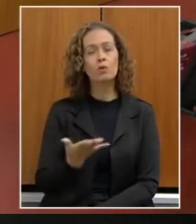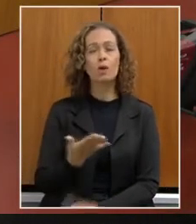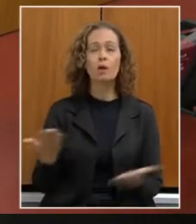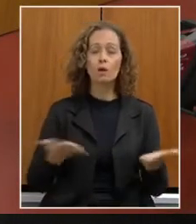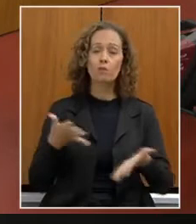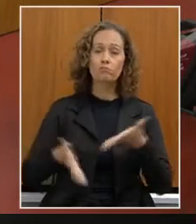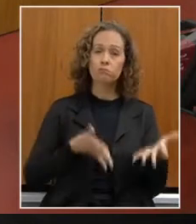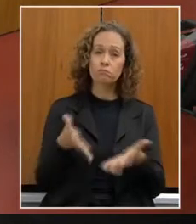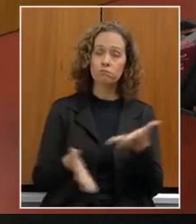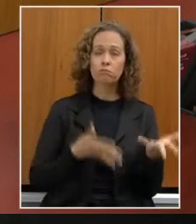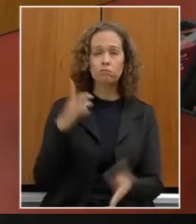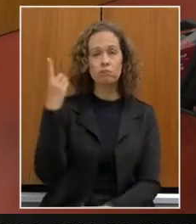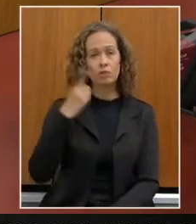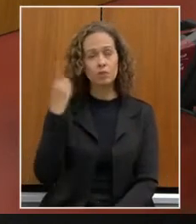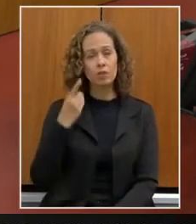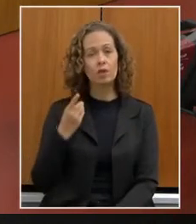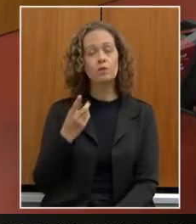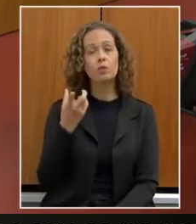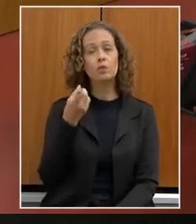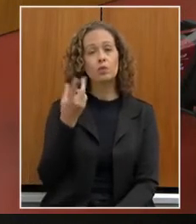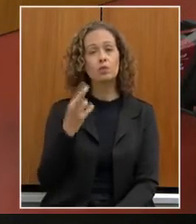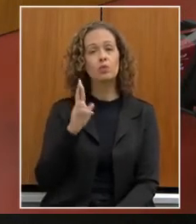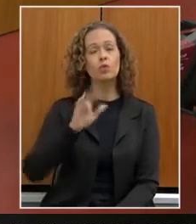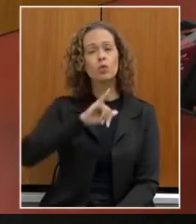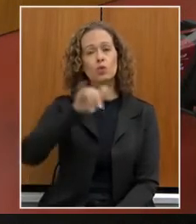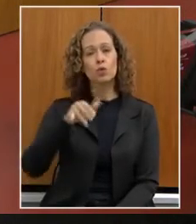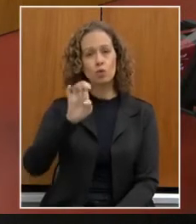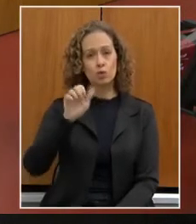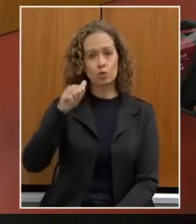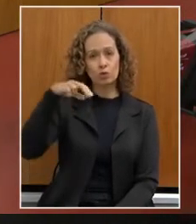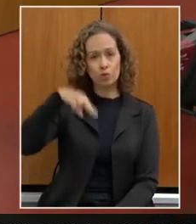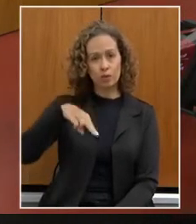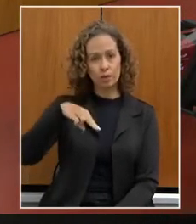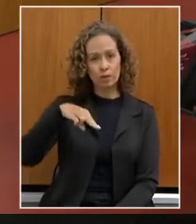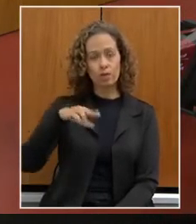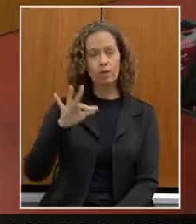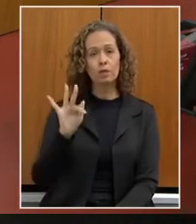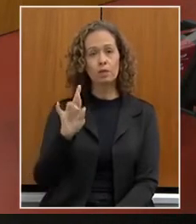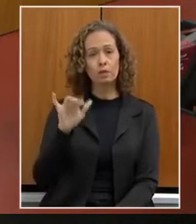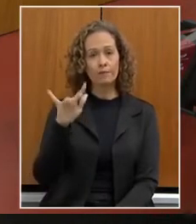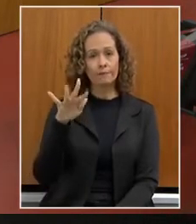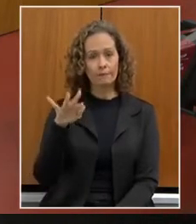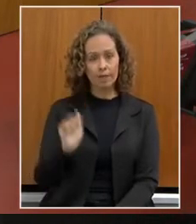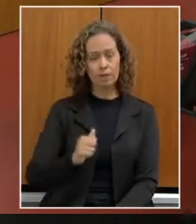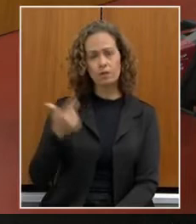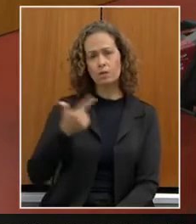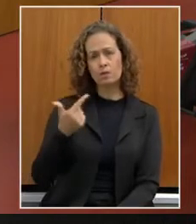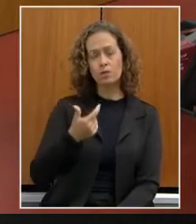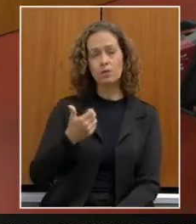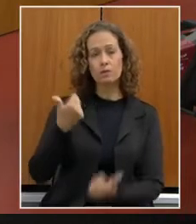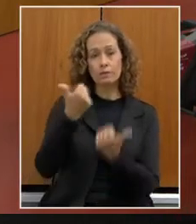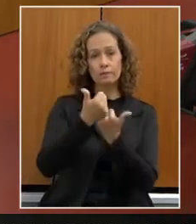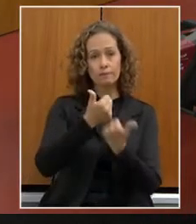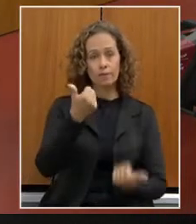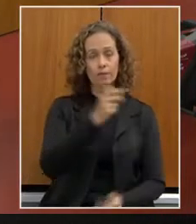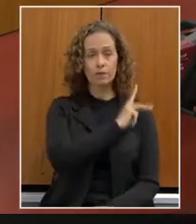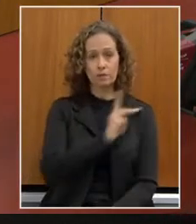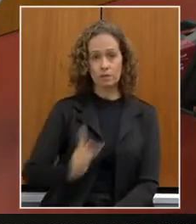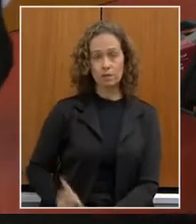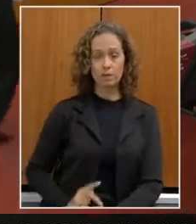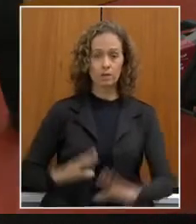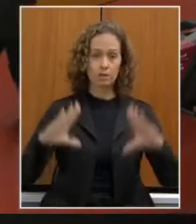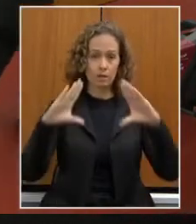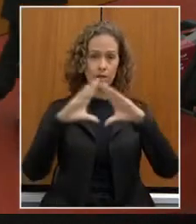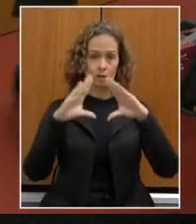doutor Jean Freire que é o segundo vice-presidente da Assembleia de Minas está